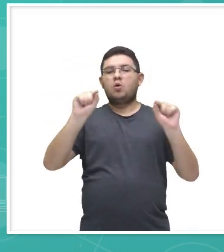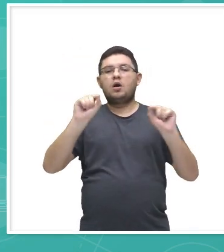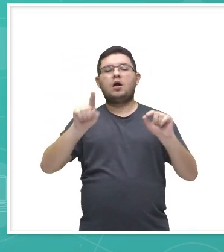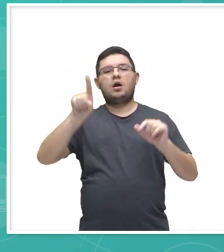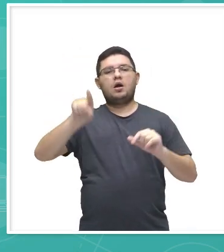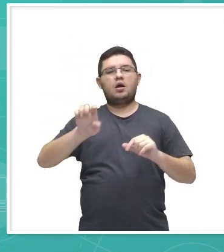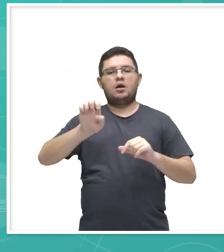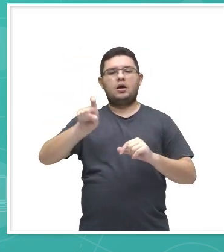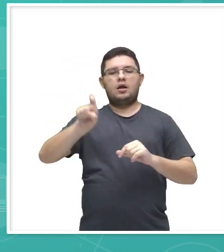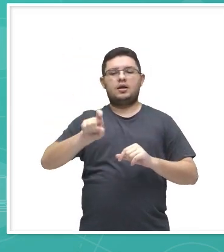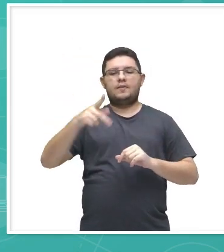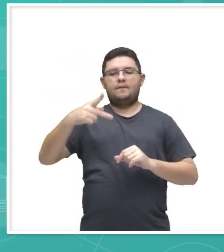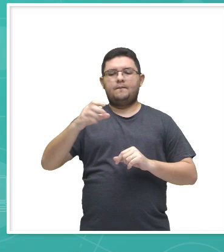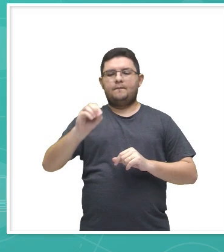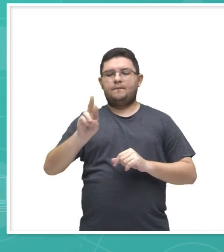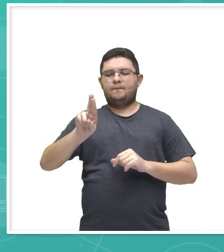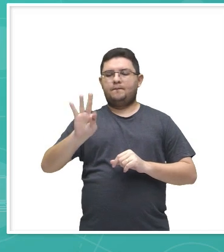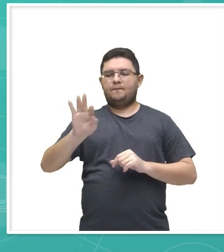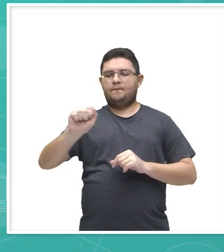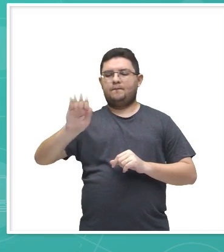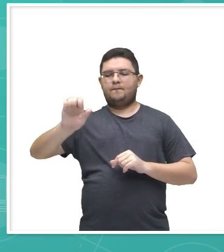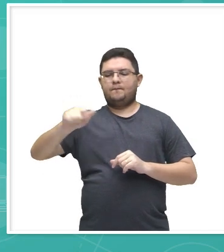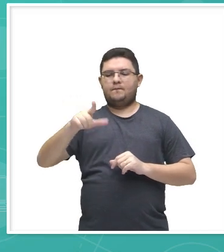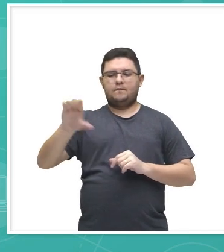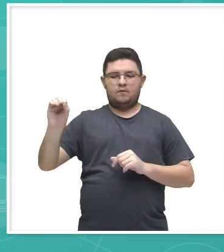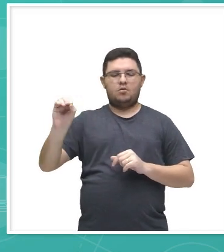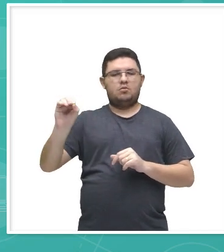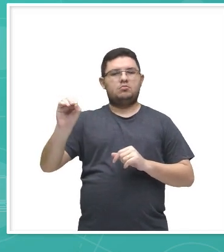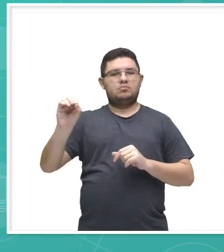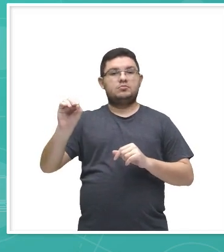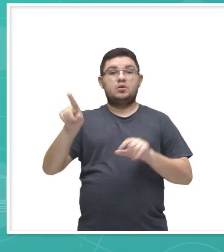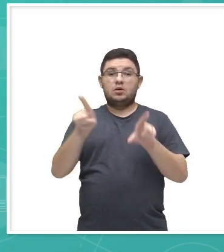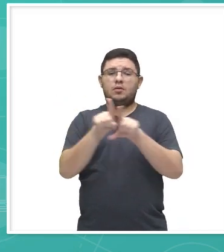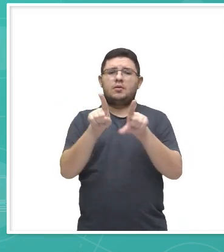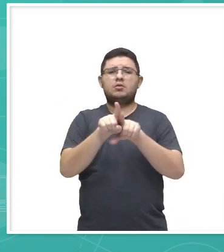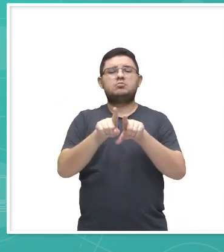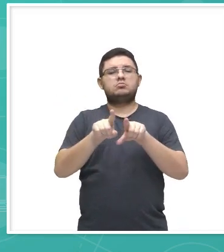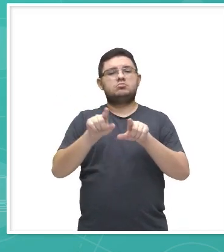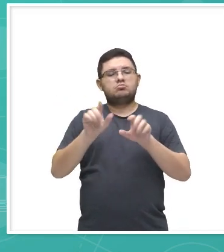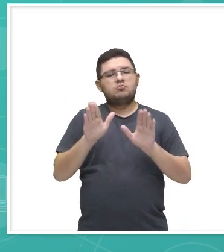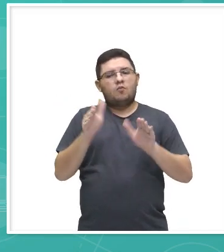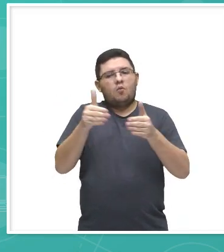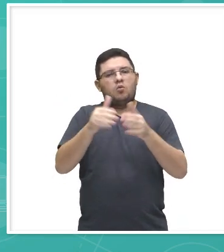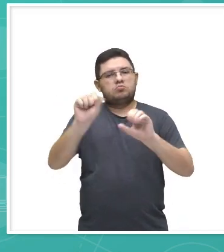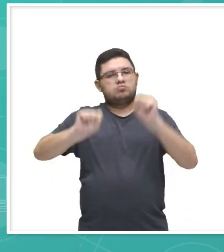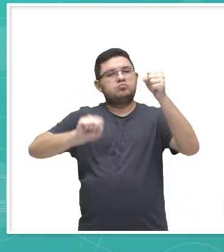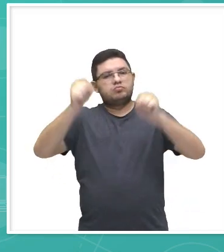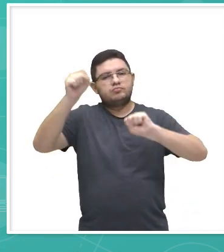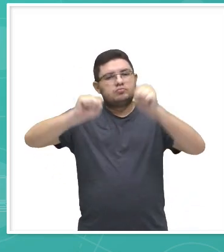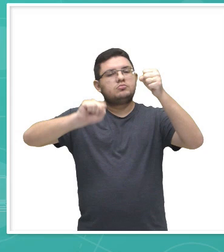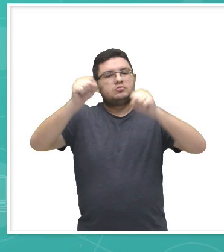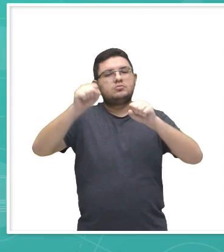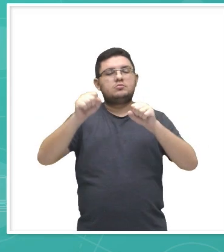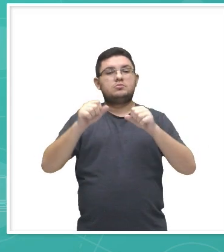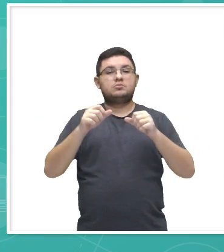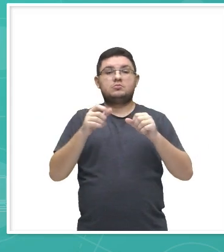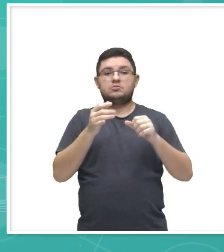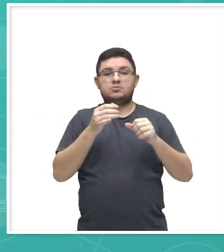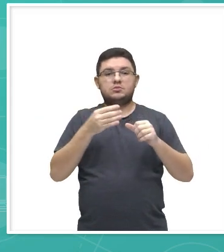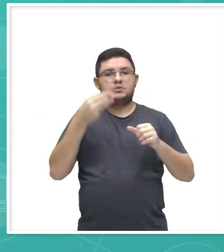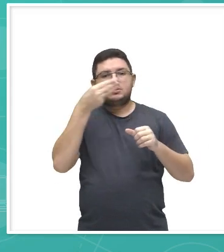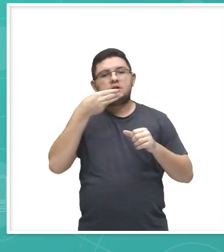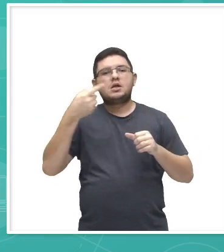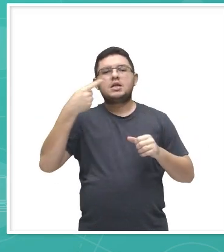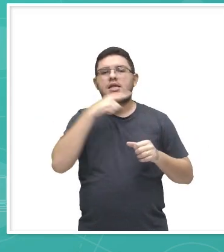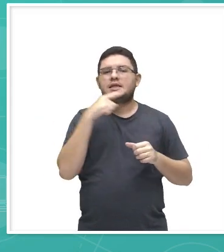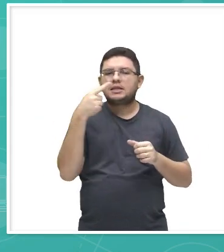exportação voltada para o mercado externo e também para o mercado industrial, né? Que é o caso aí da cana-de-açúcar, aí